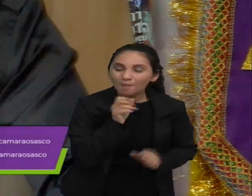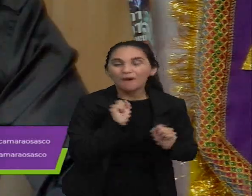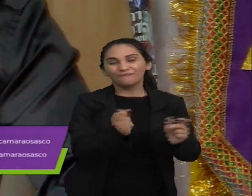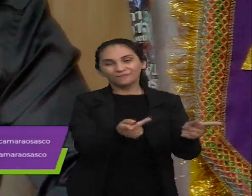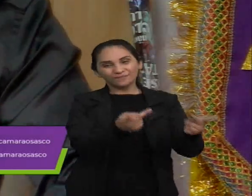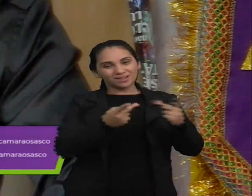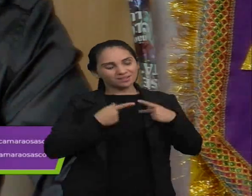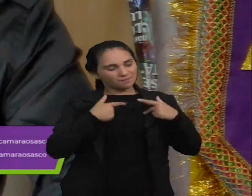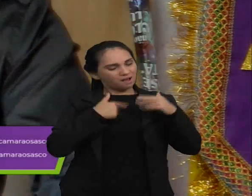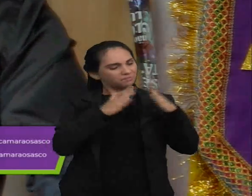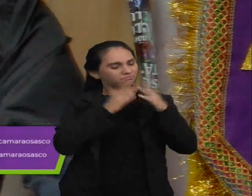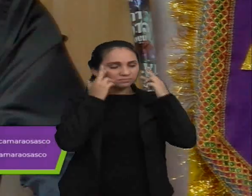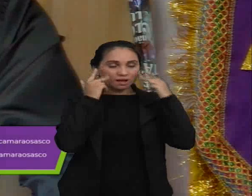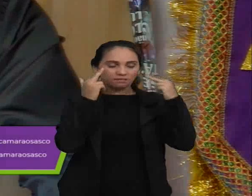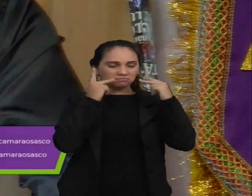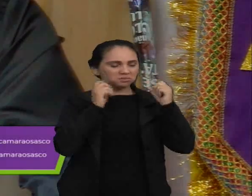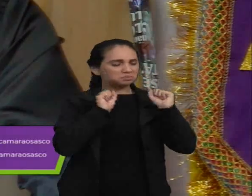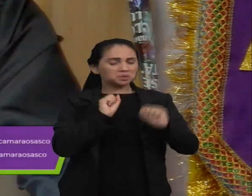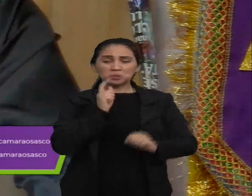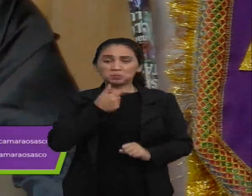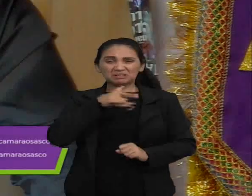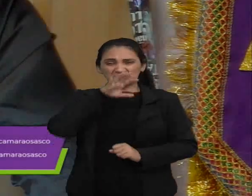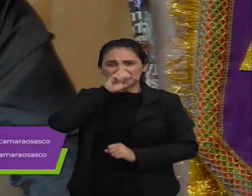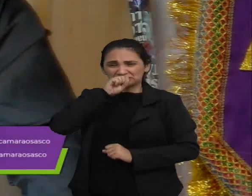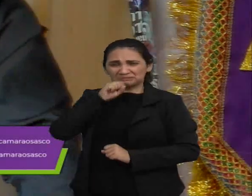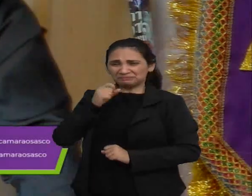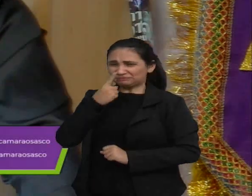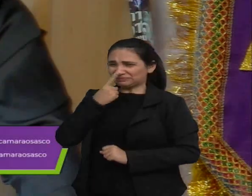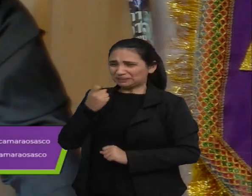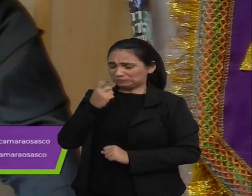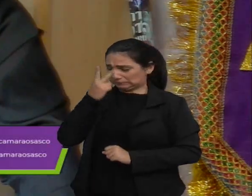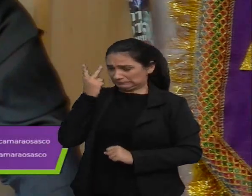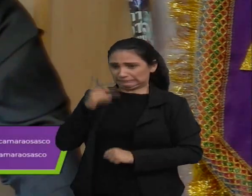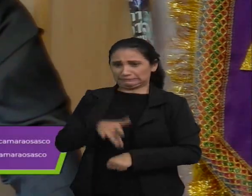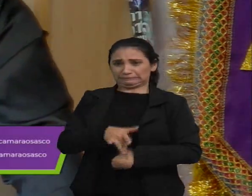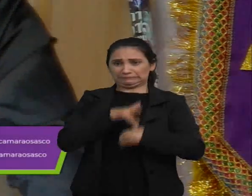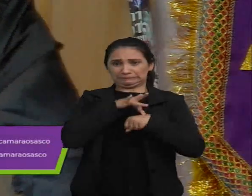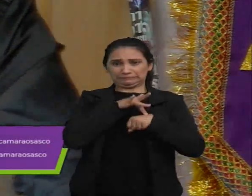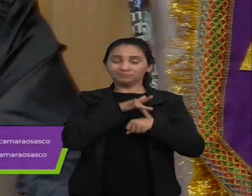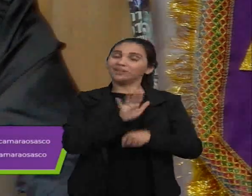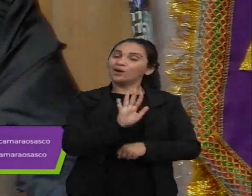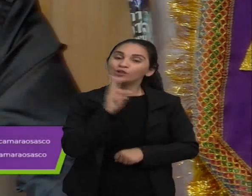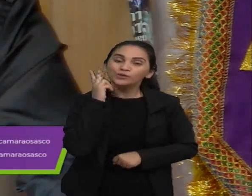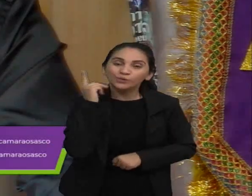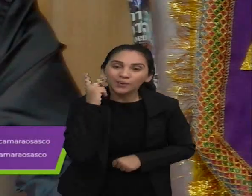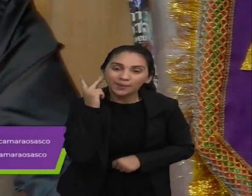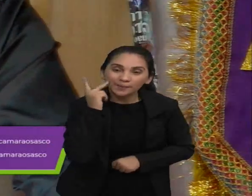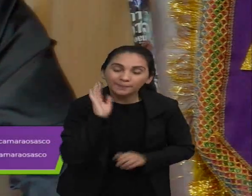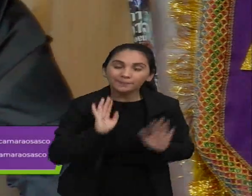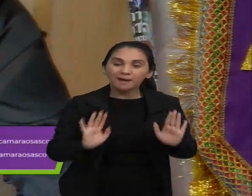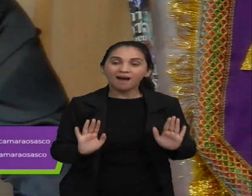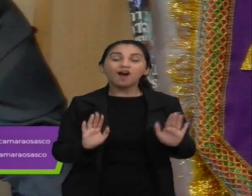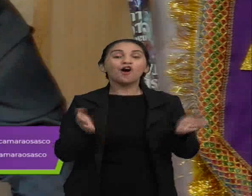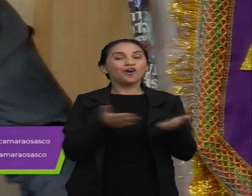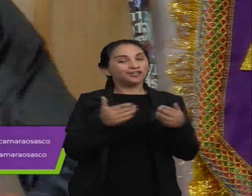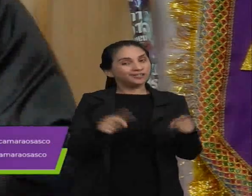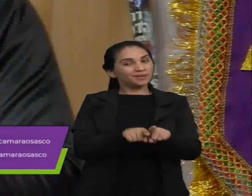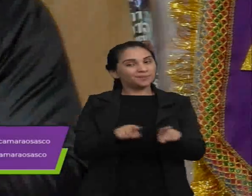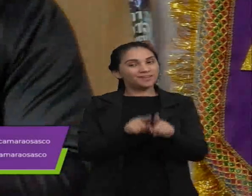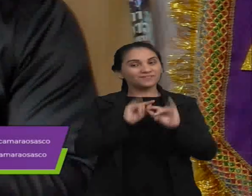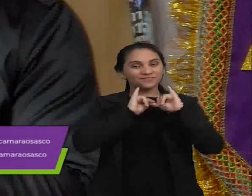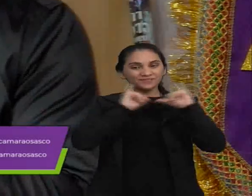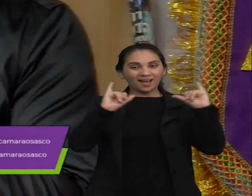visita na minha casa que não tem nenhum cheiro ruim na porta de casa e aí mais ela hoje fala